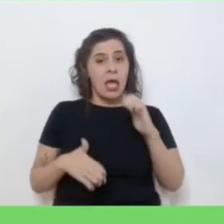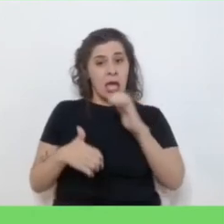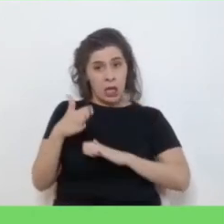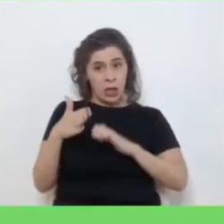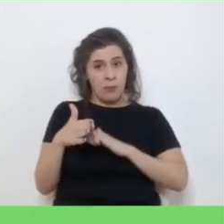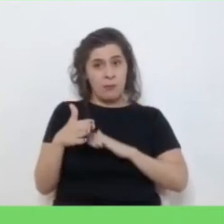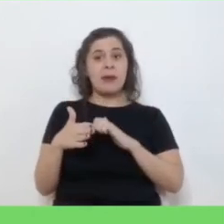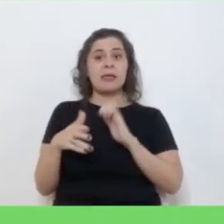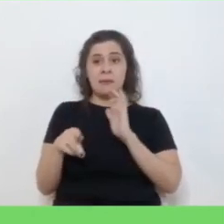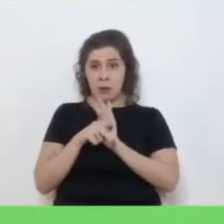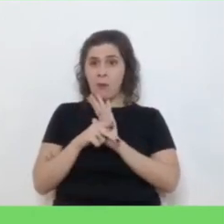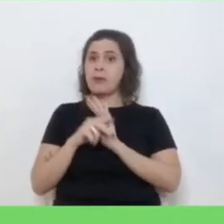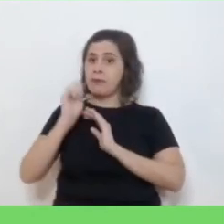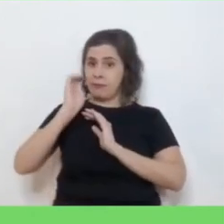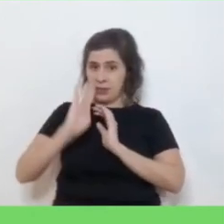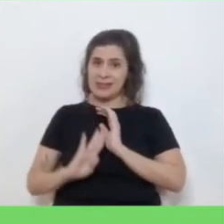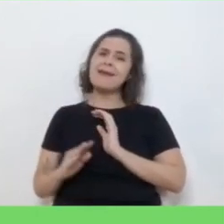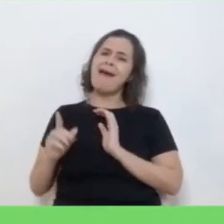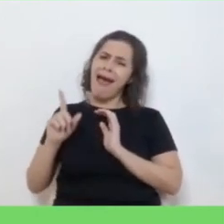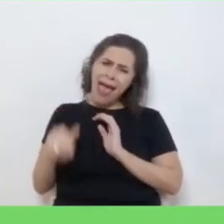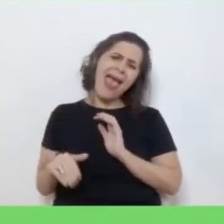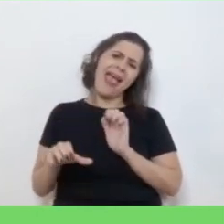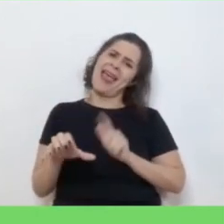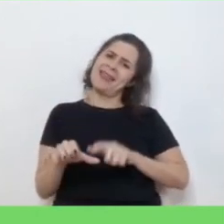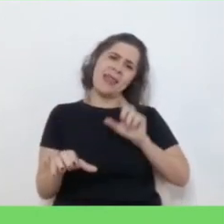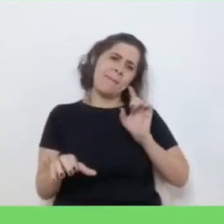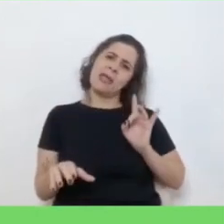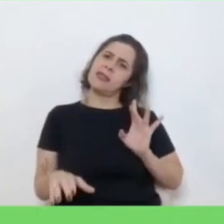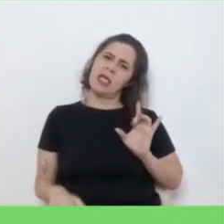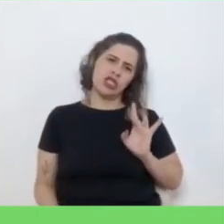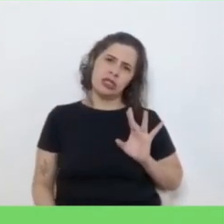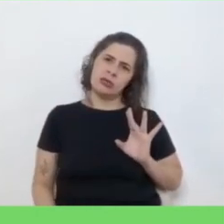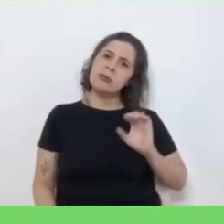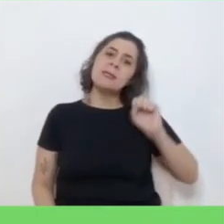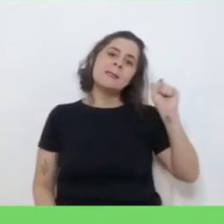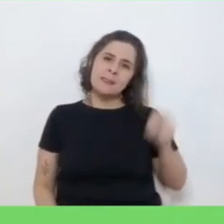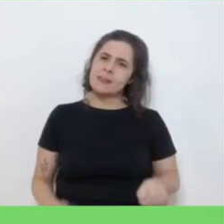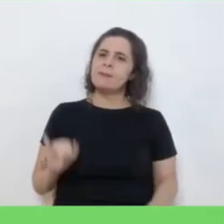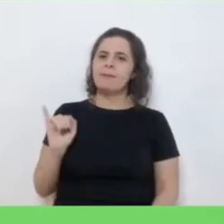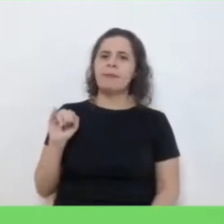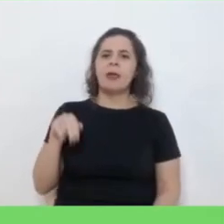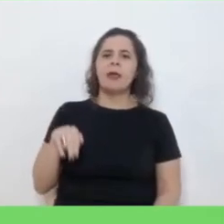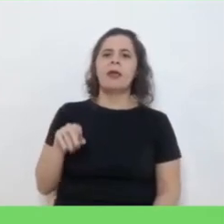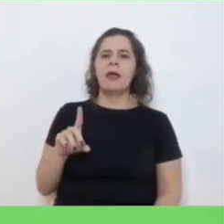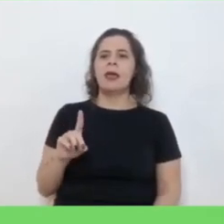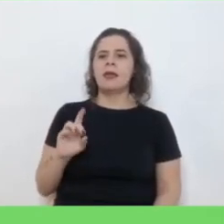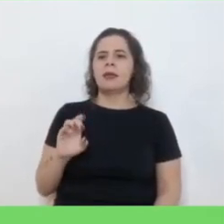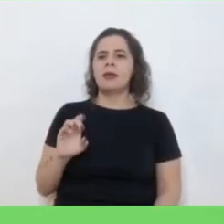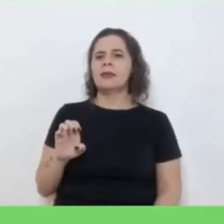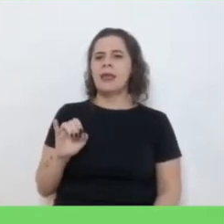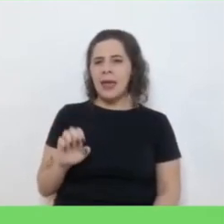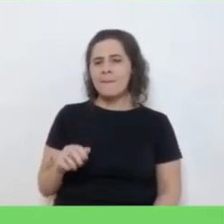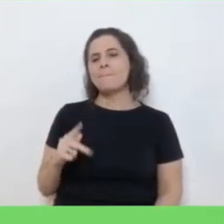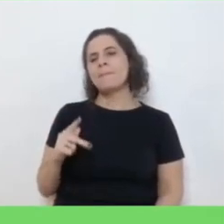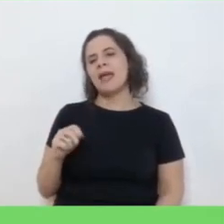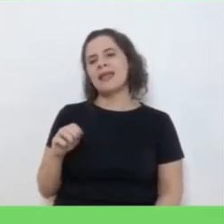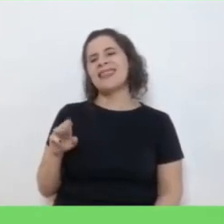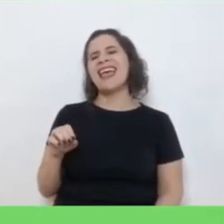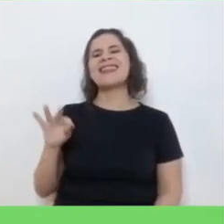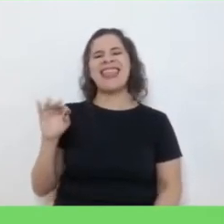em essência, ela é indie, ela é independente, ela é pequena. São estúdios pequenos com